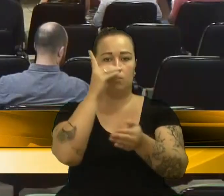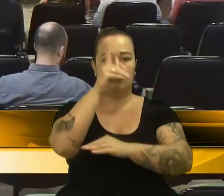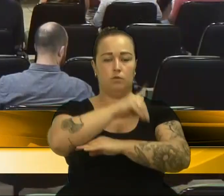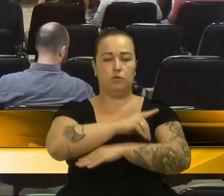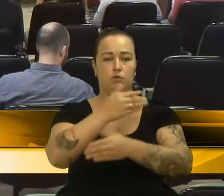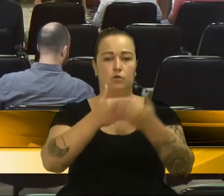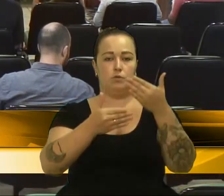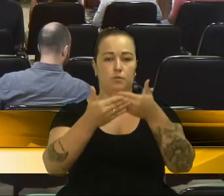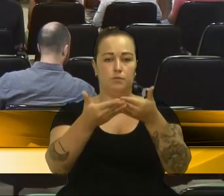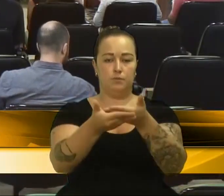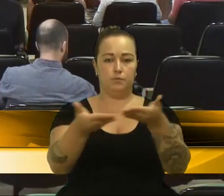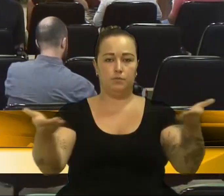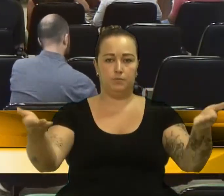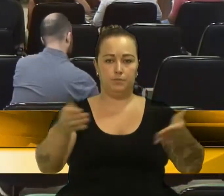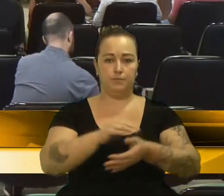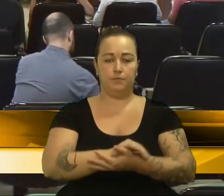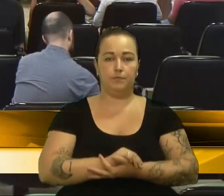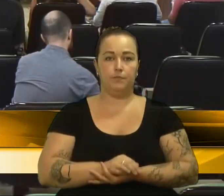todos.